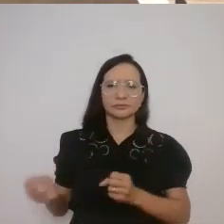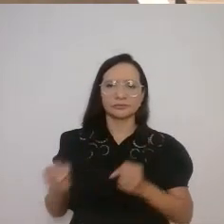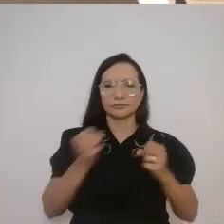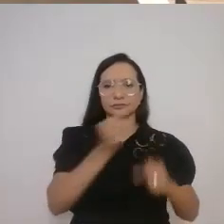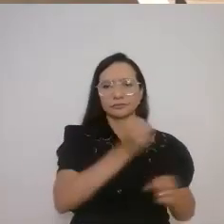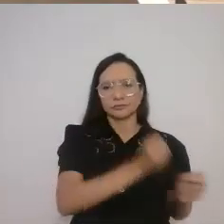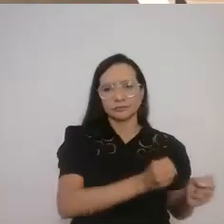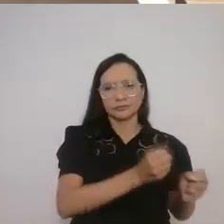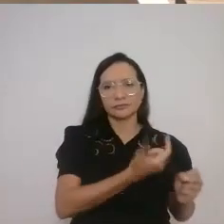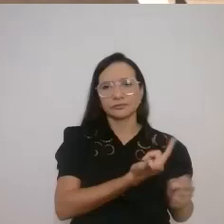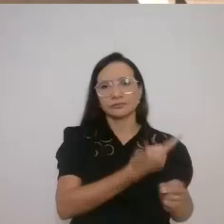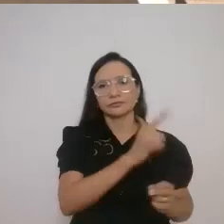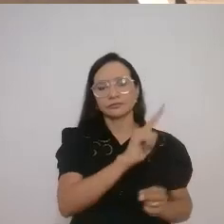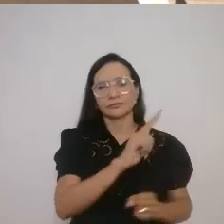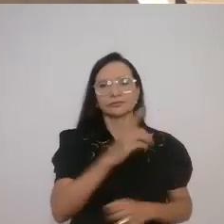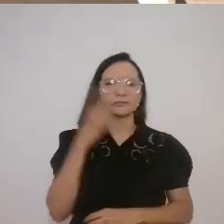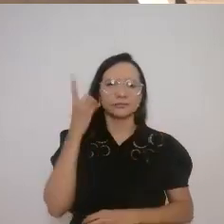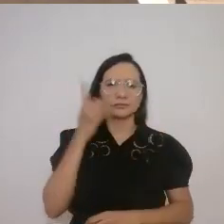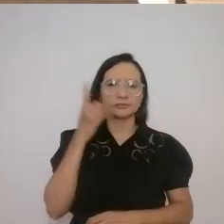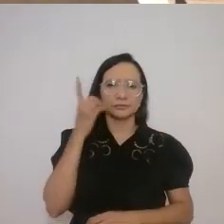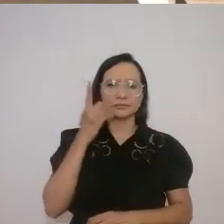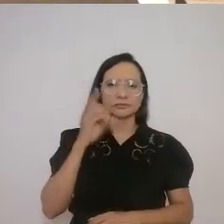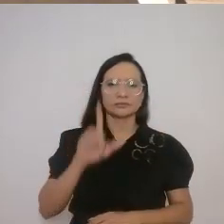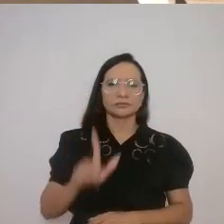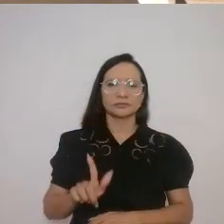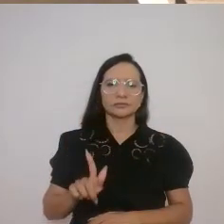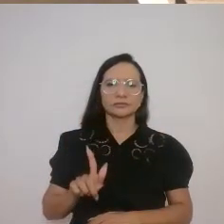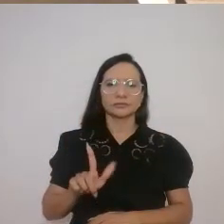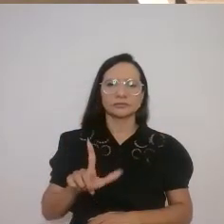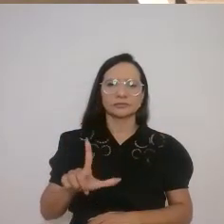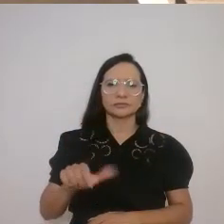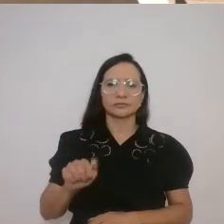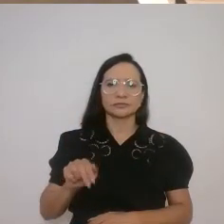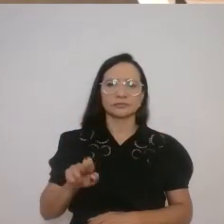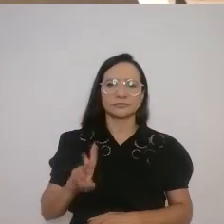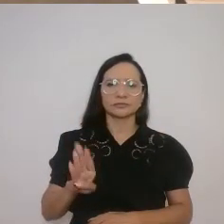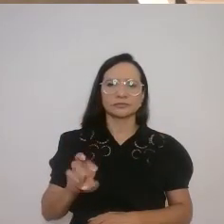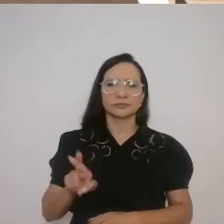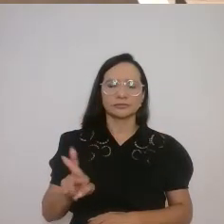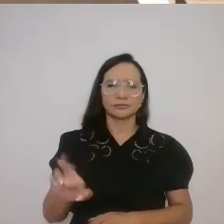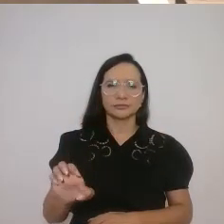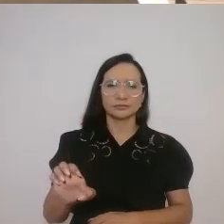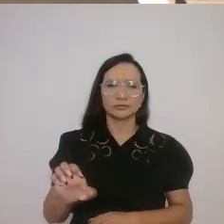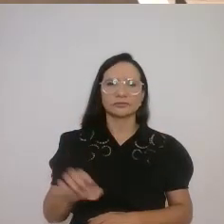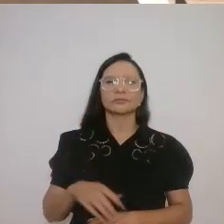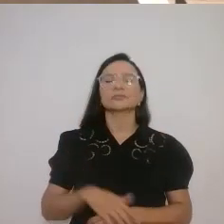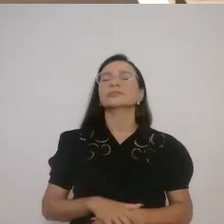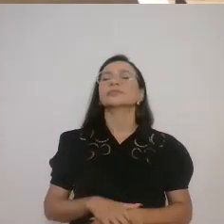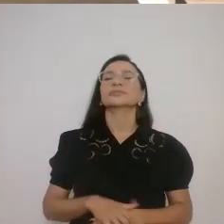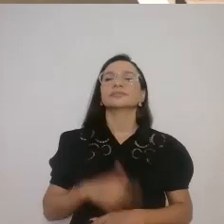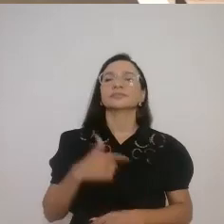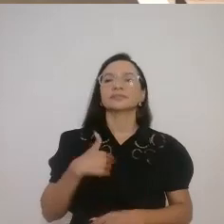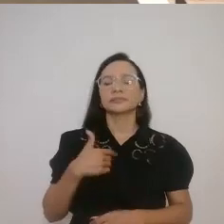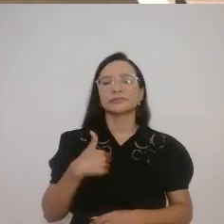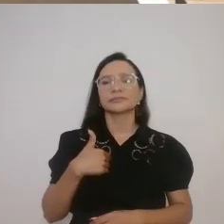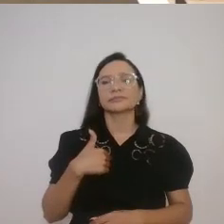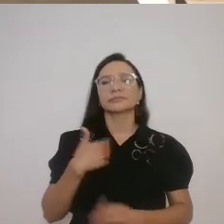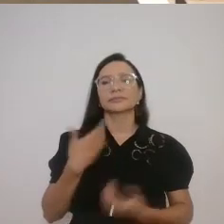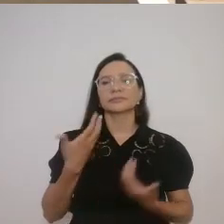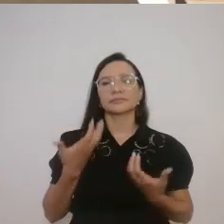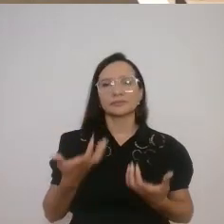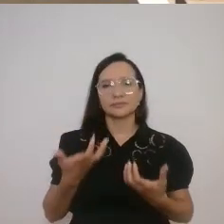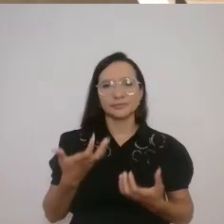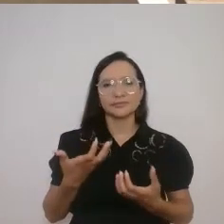Glauber. Transferida do desembargador Glauber. Pois não, muita honra, assumo a presidência. Devolvo a palavra ao desembargador Amauri Moura